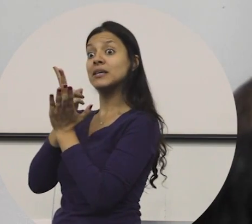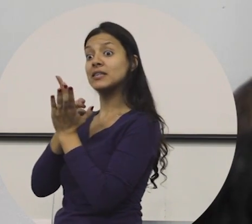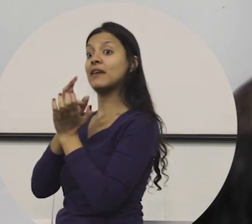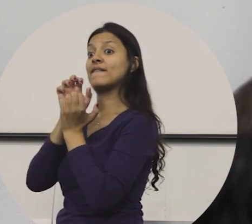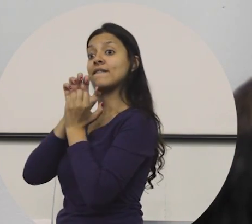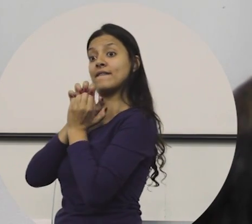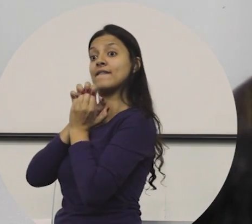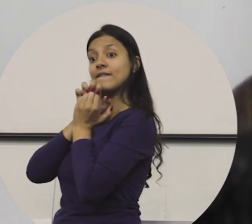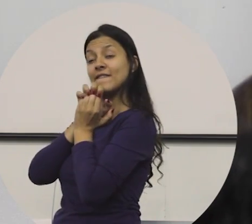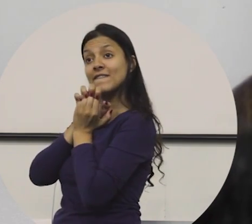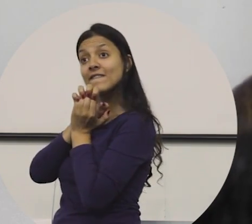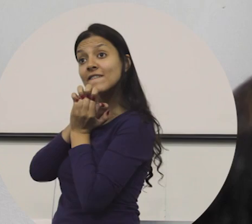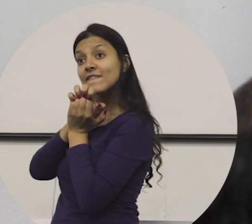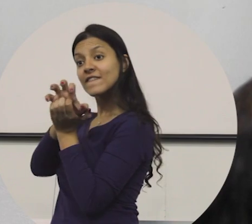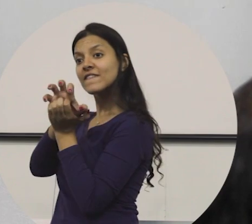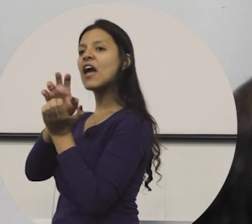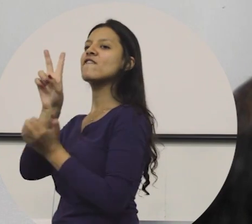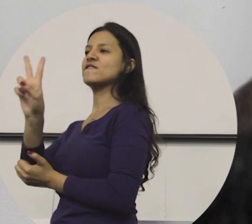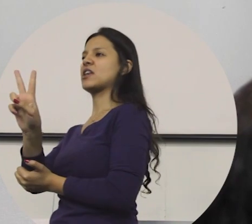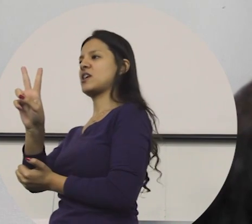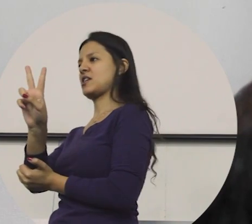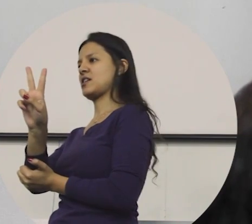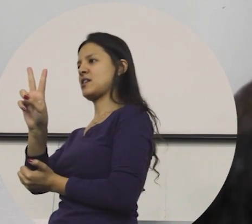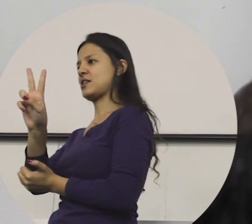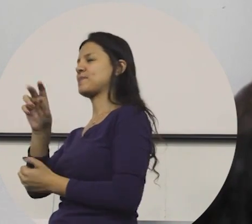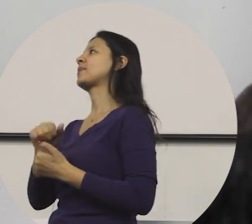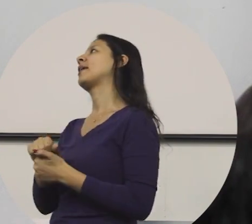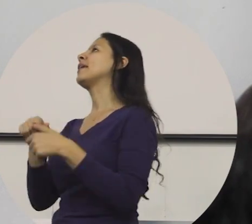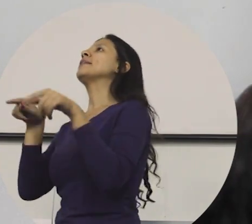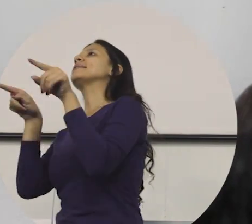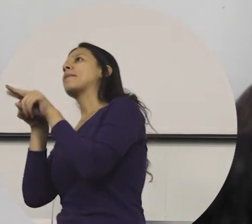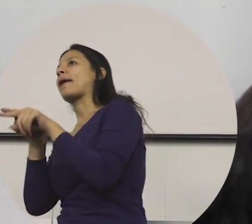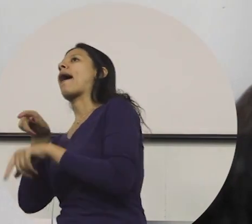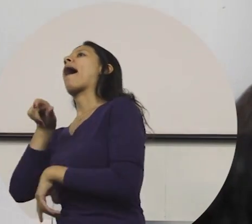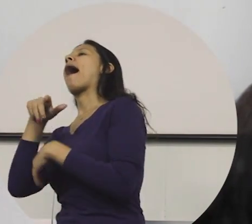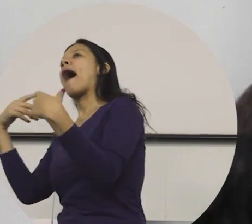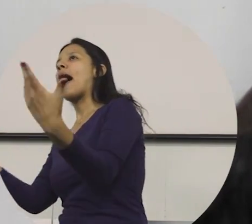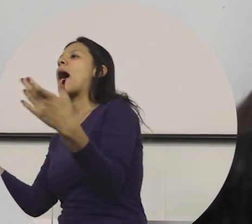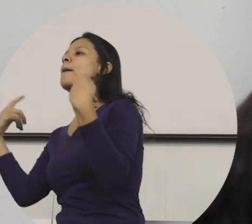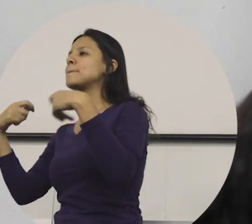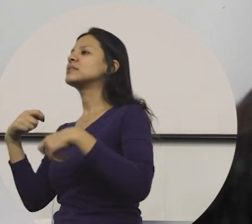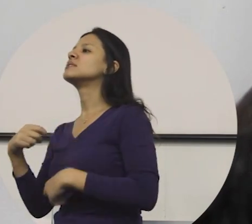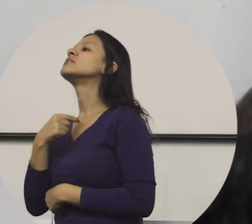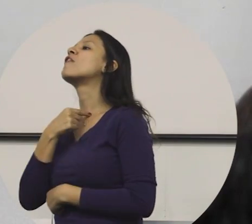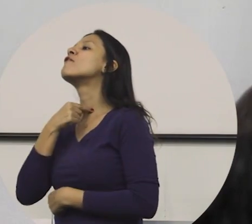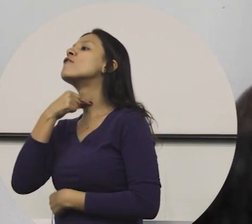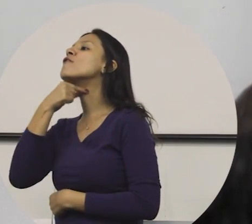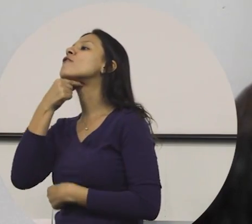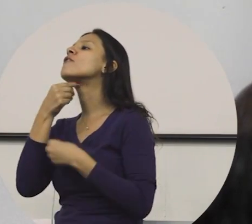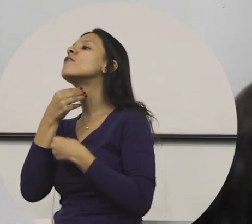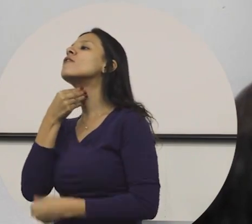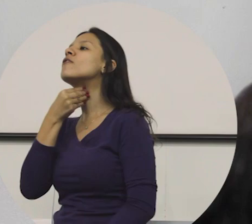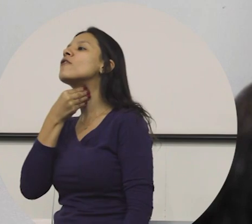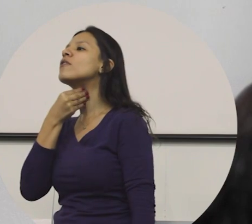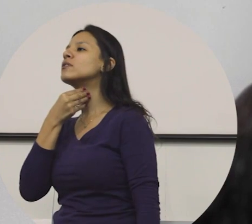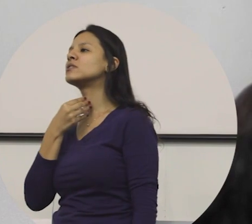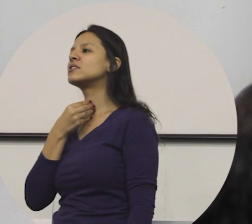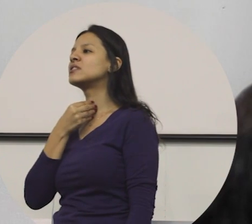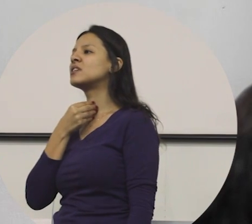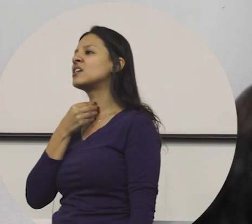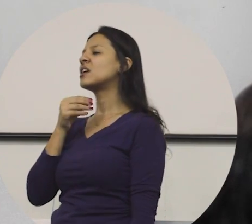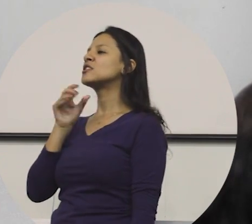inferior contra o dente, uma fricativa. Ah, você tem que movimentar a prega vocal. Então, ó, não